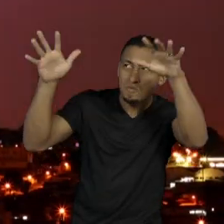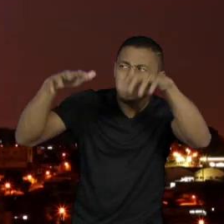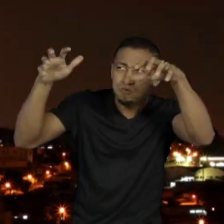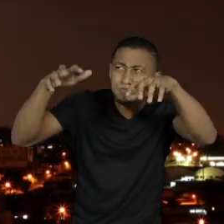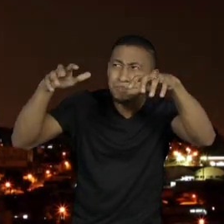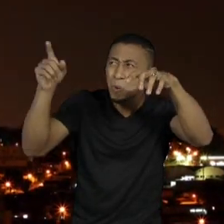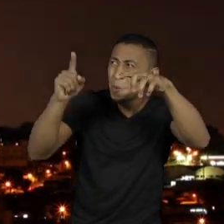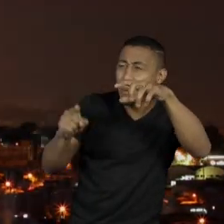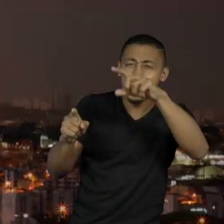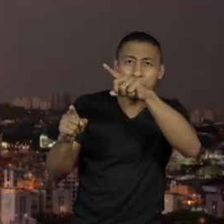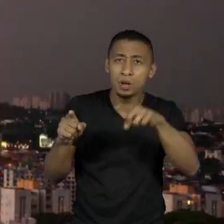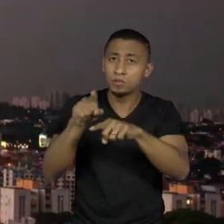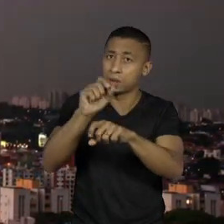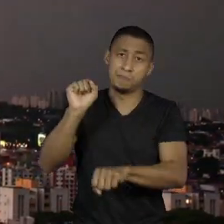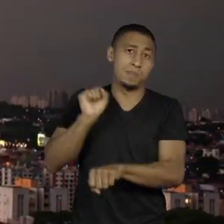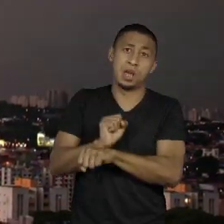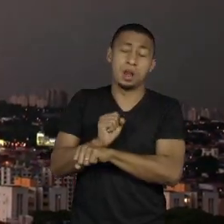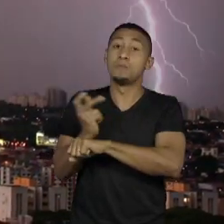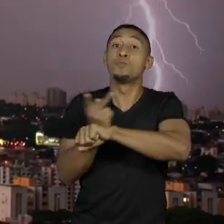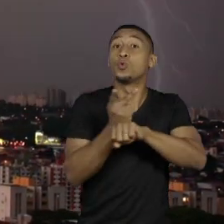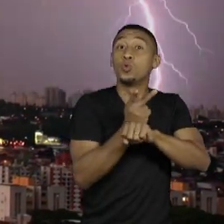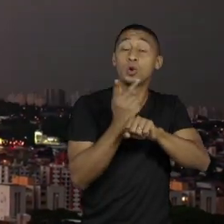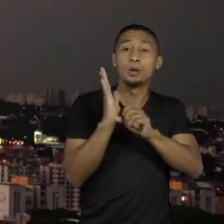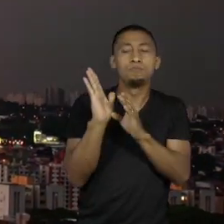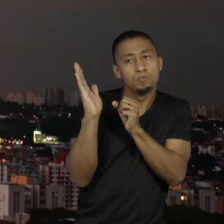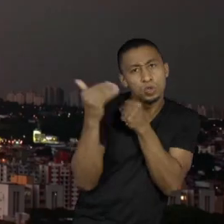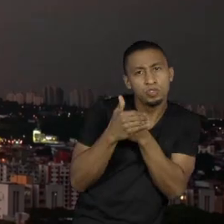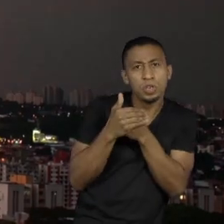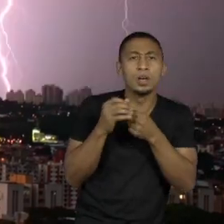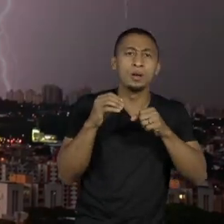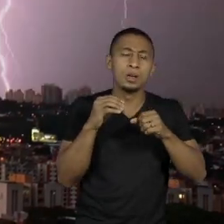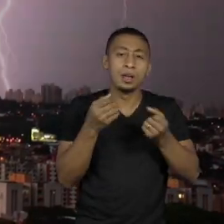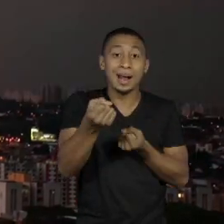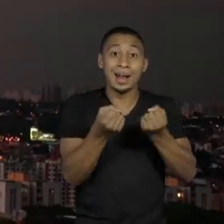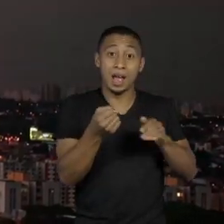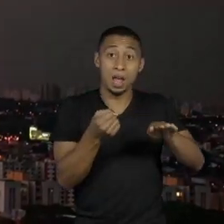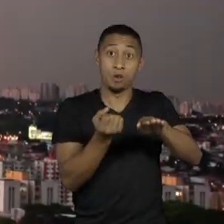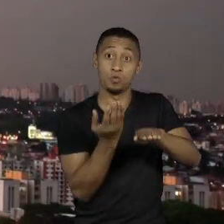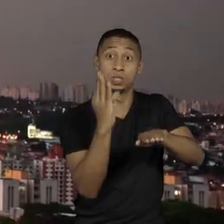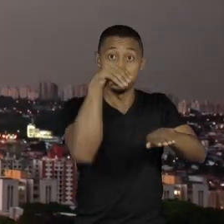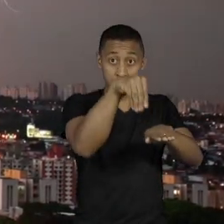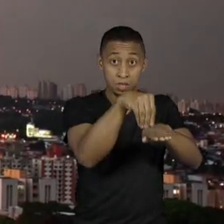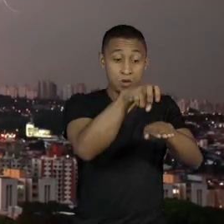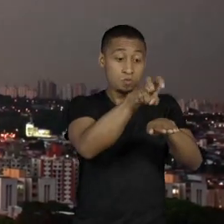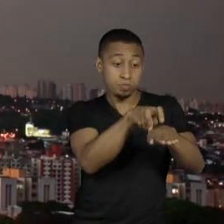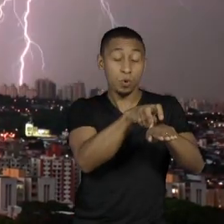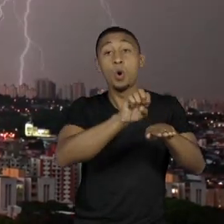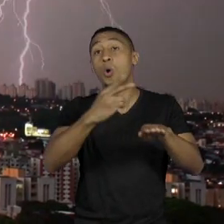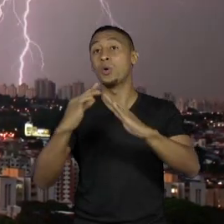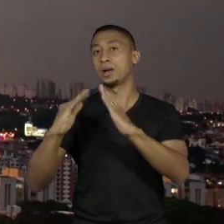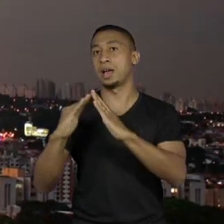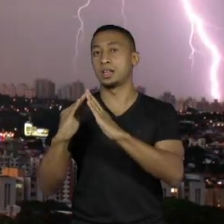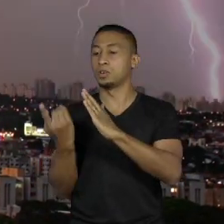está fazendo e buscar abrigo dentro de um carro fechado ou dentro de uma residência.